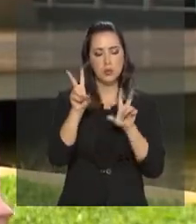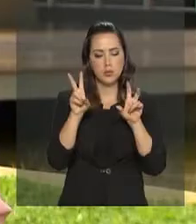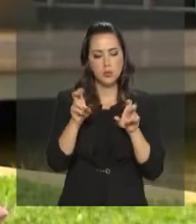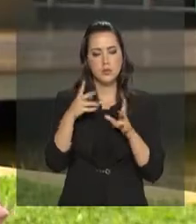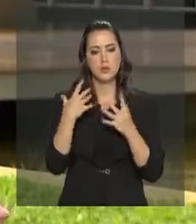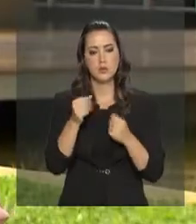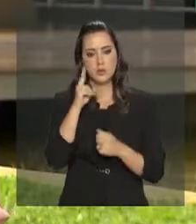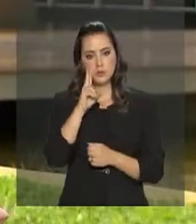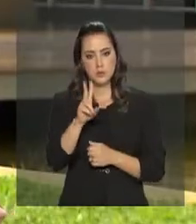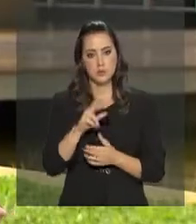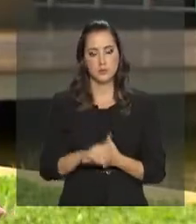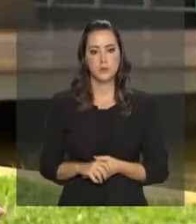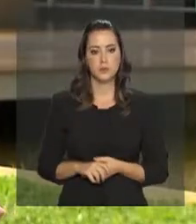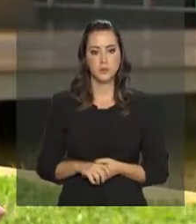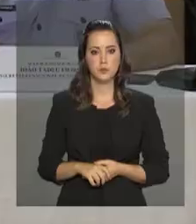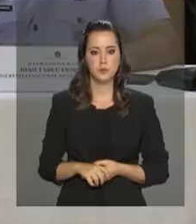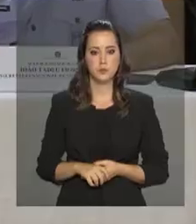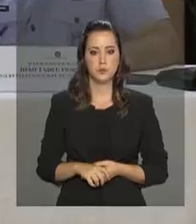assunto, vamos ouvir.